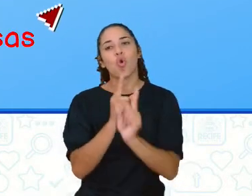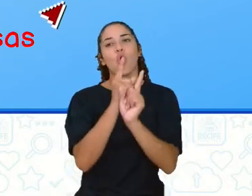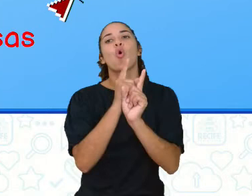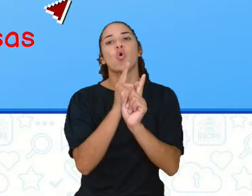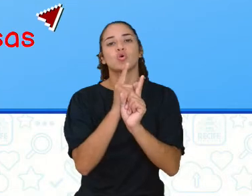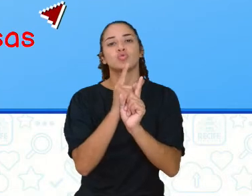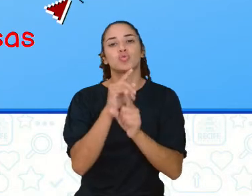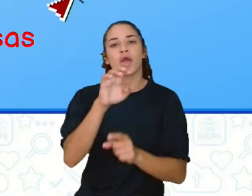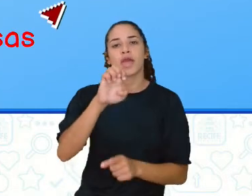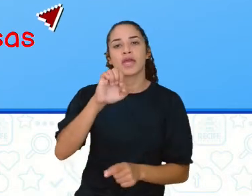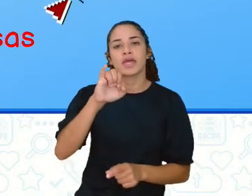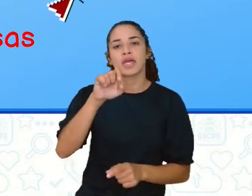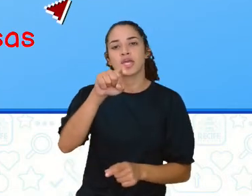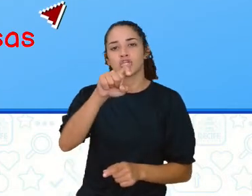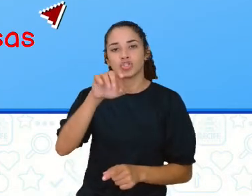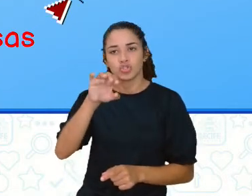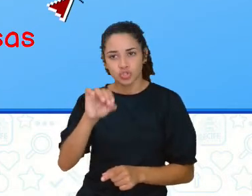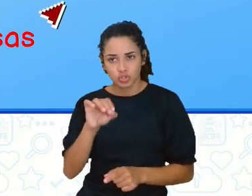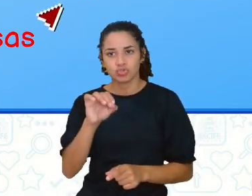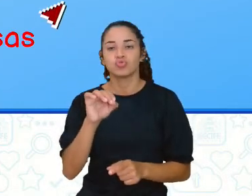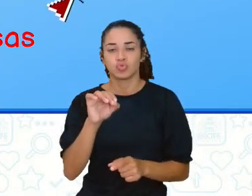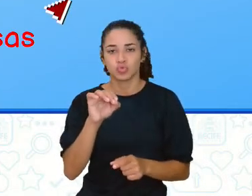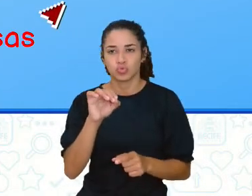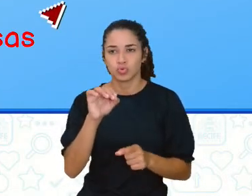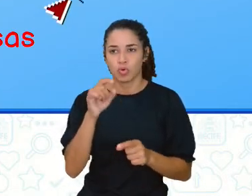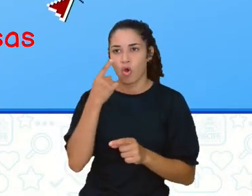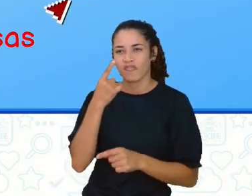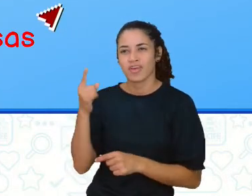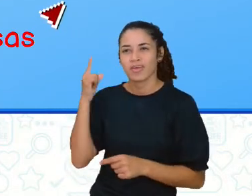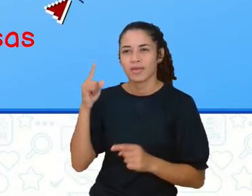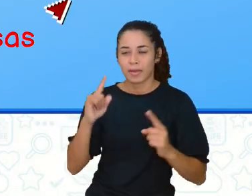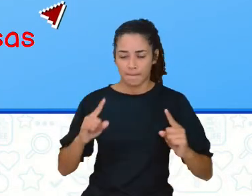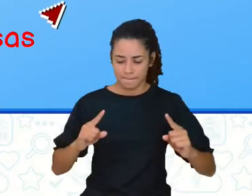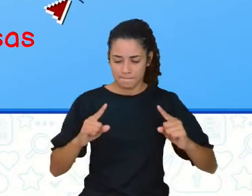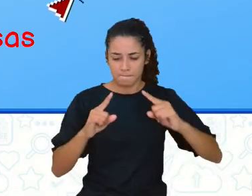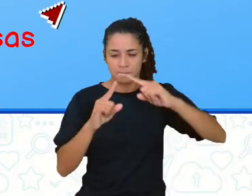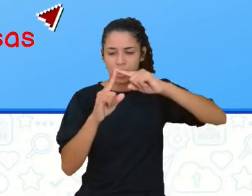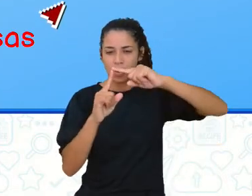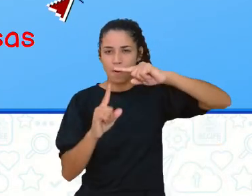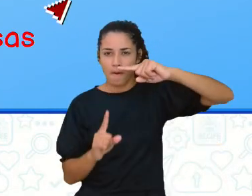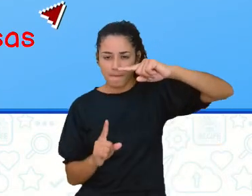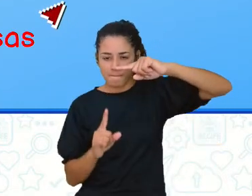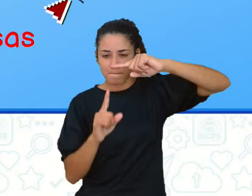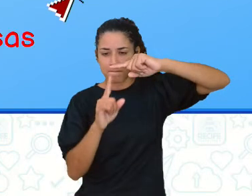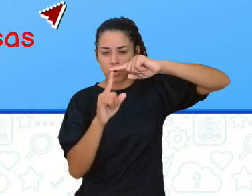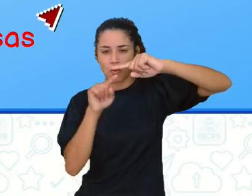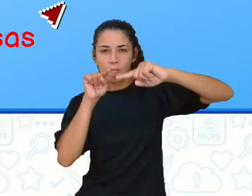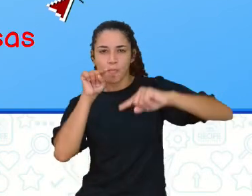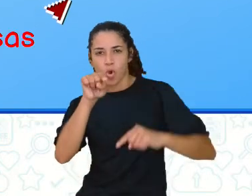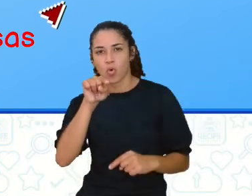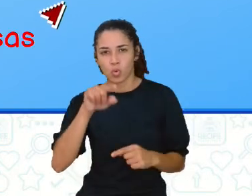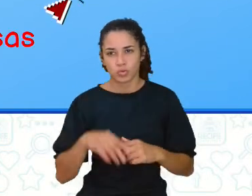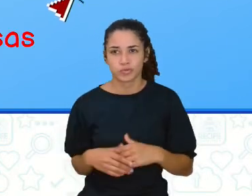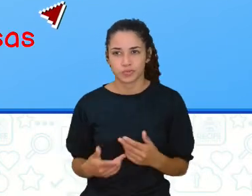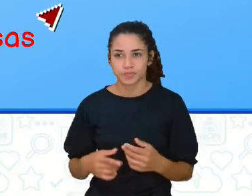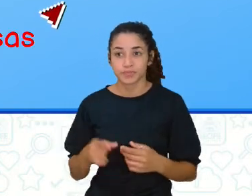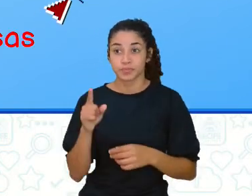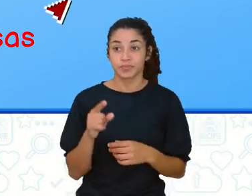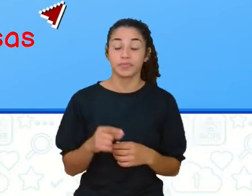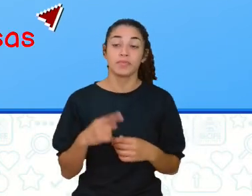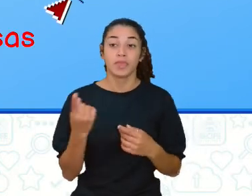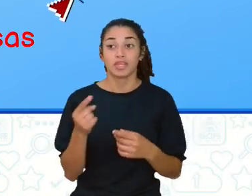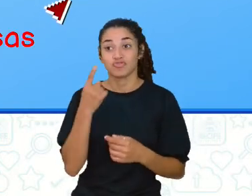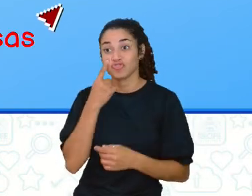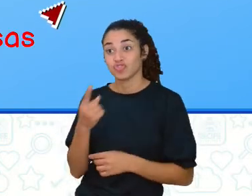do eixo das ordenadas com das abscissas. Lembrando, a abscissa é da horizontal, que aqui no caso é o X, e